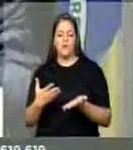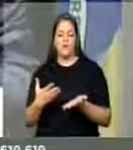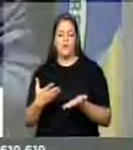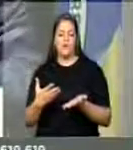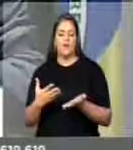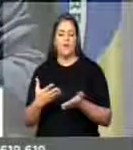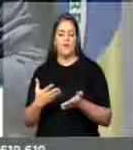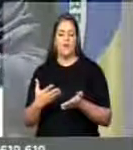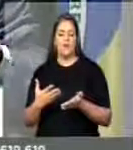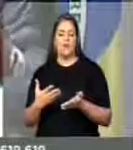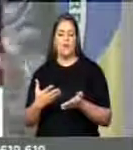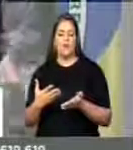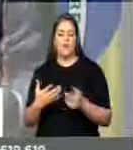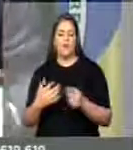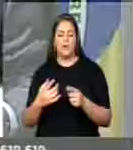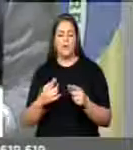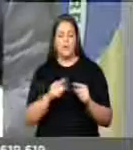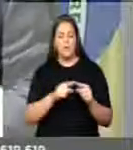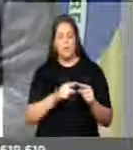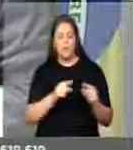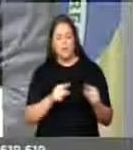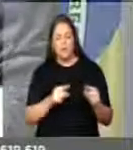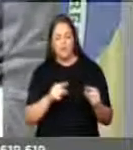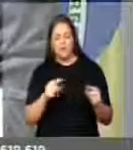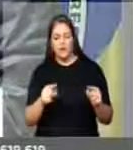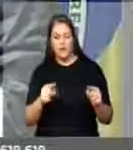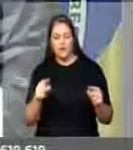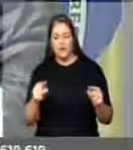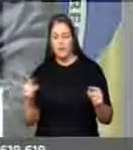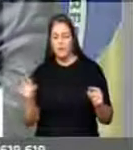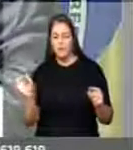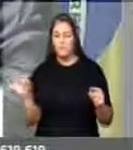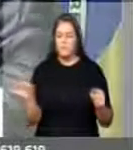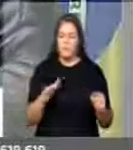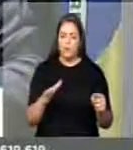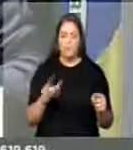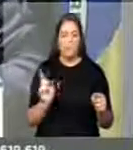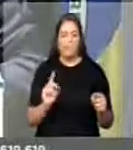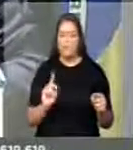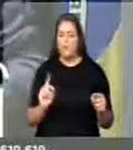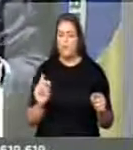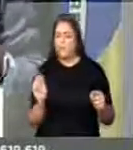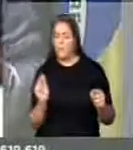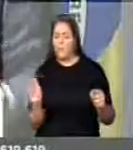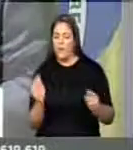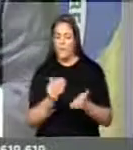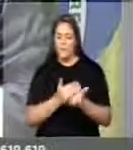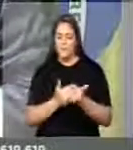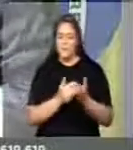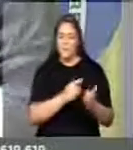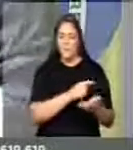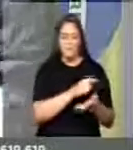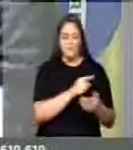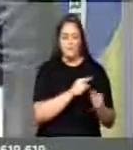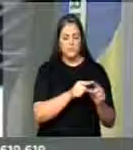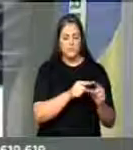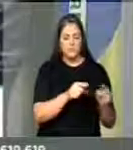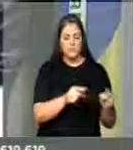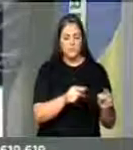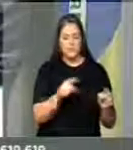e a obra hoje não serve para nada, a não ser para ficar o mato, como se diz no